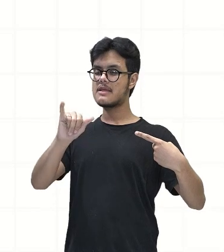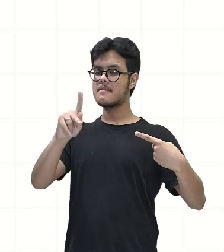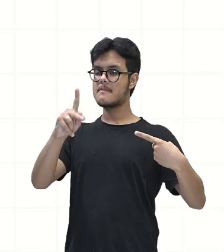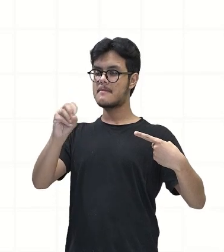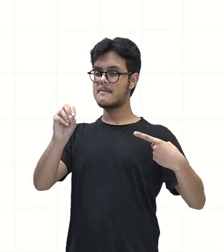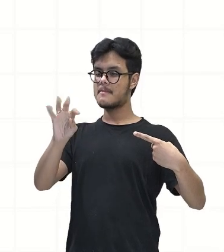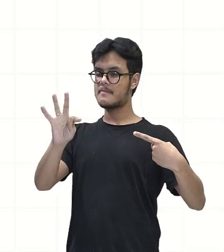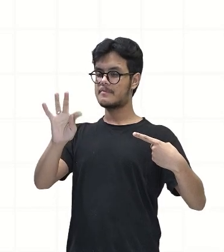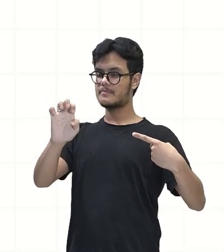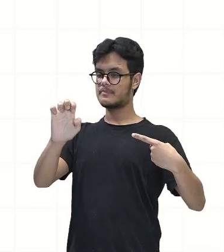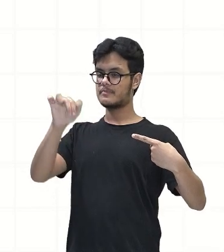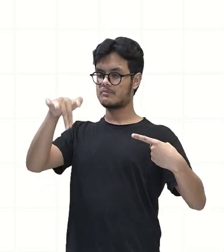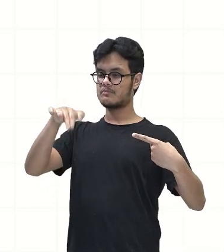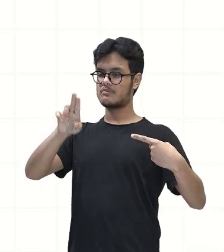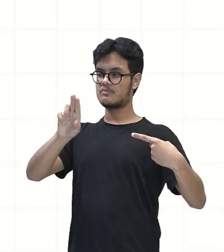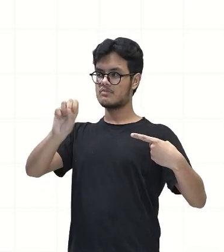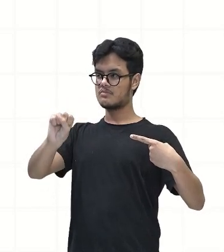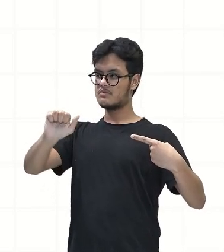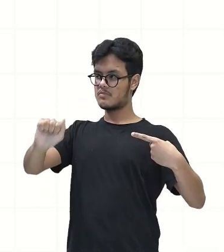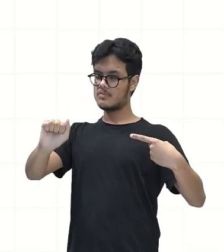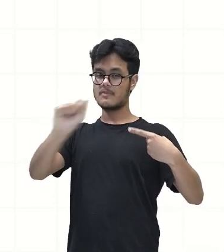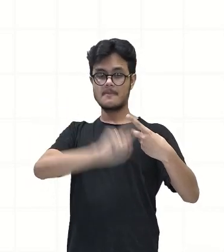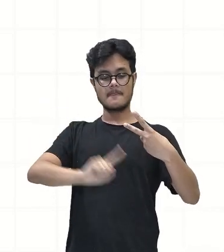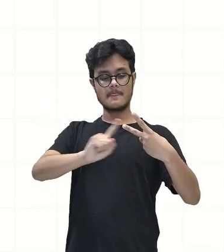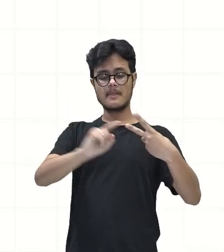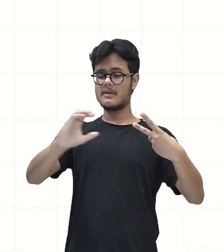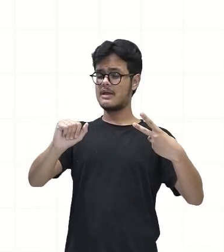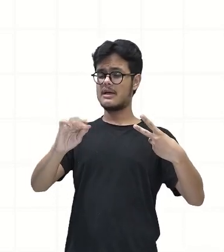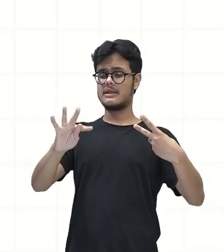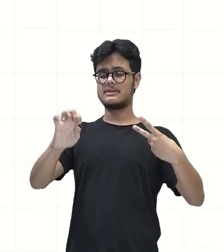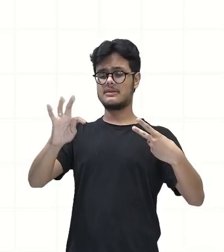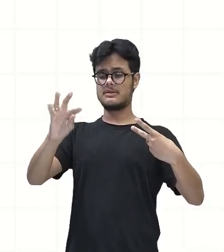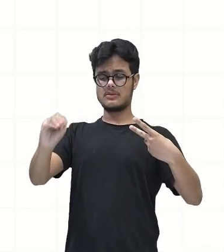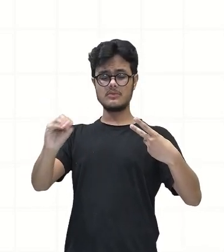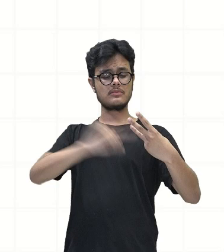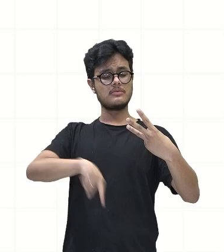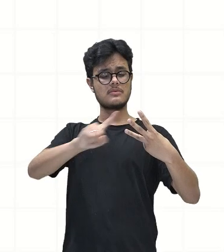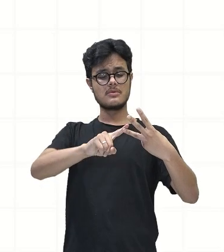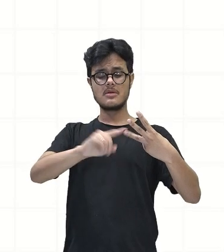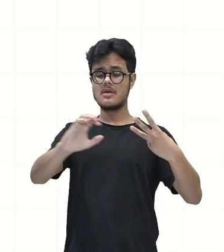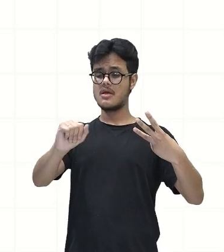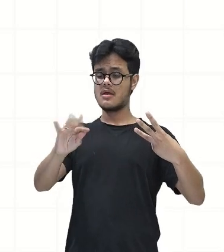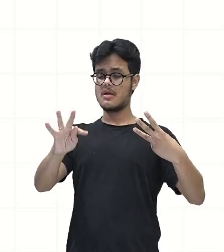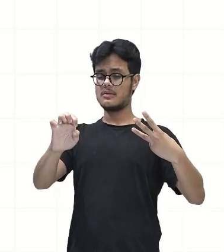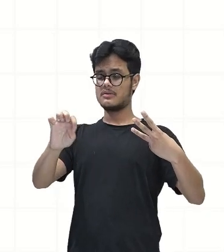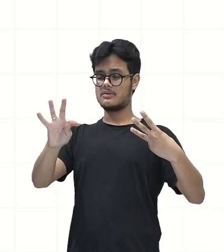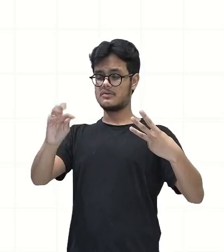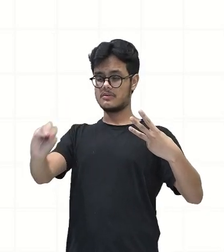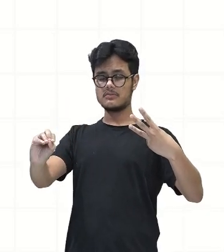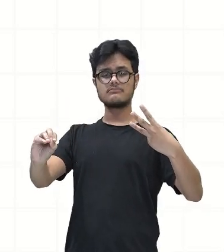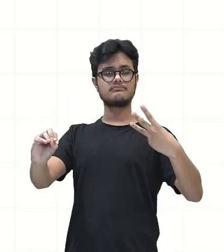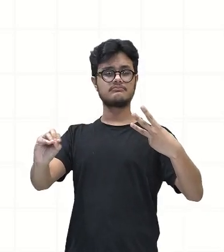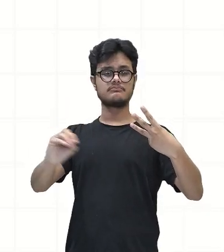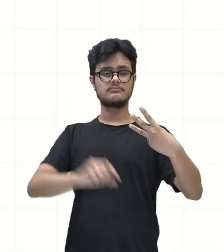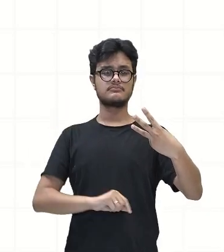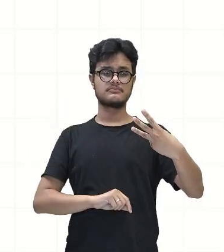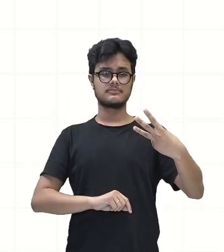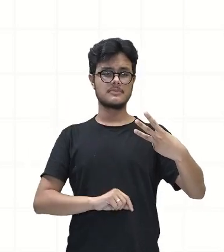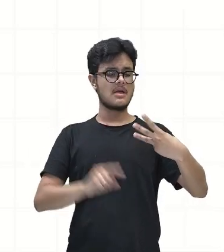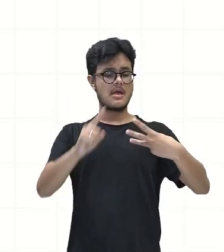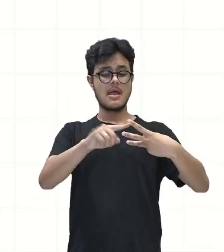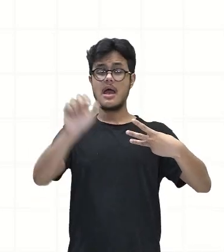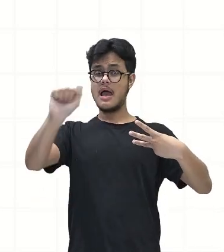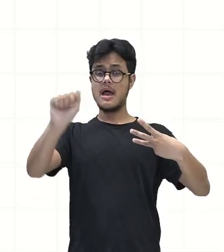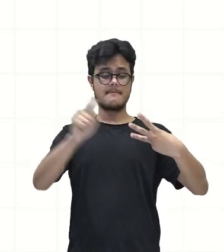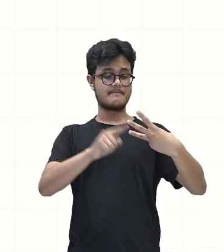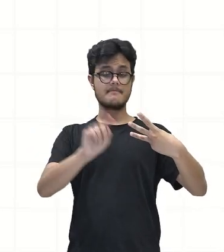lado. E esses outros 2 vão ser catetos. Posso chamar de B e C, ou C e B, né? Aí ele está dizendo para a